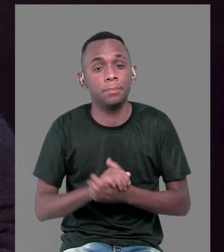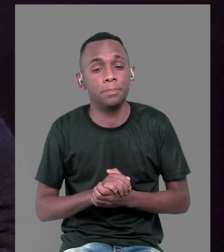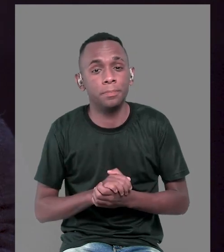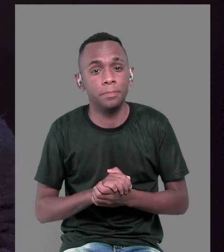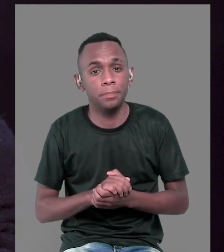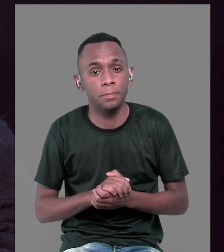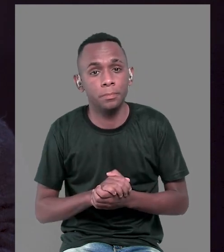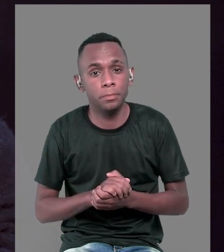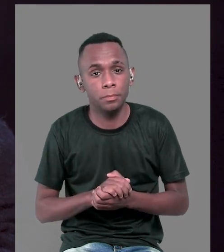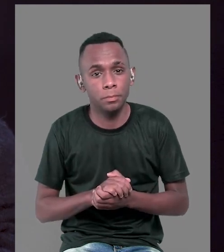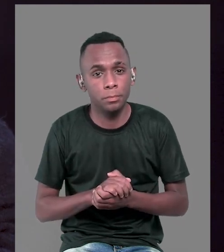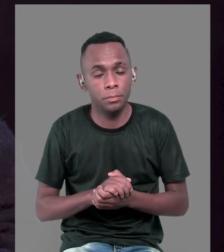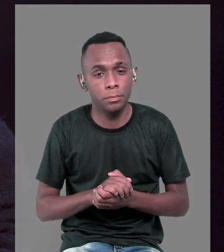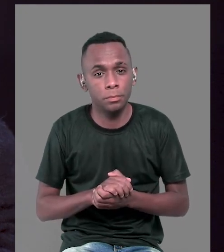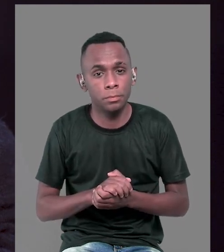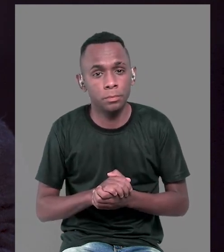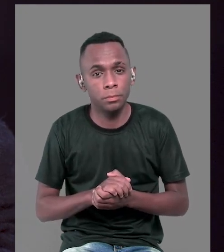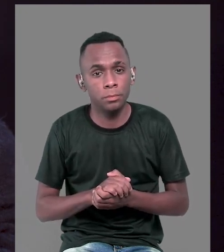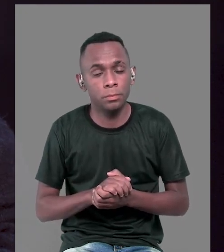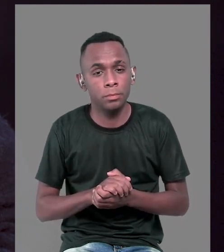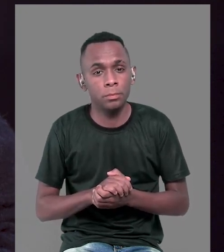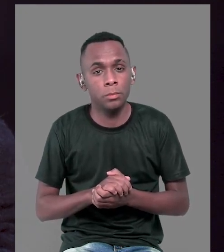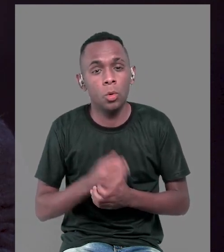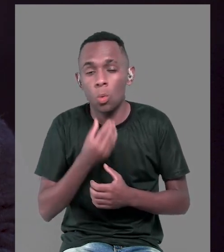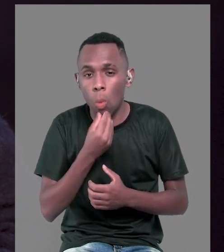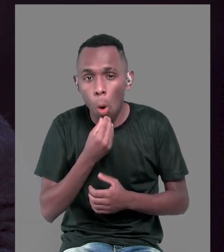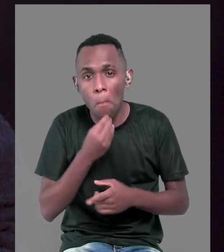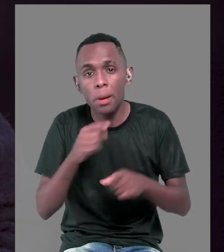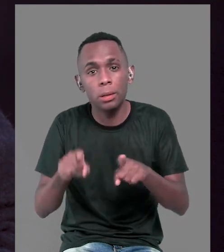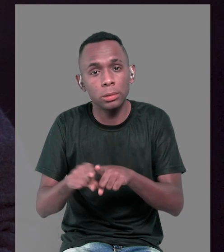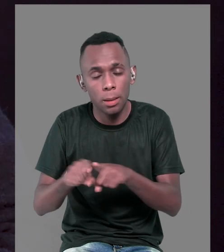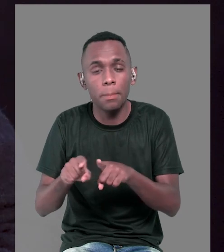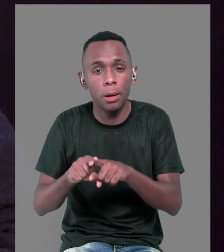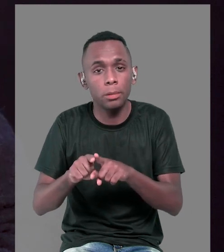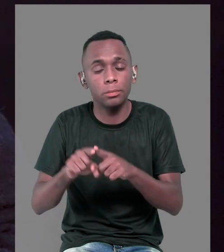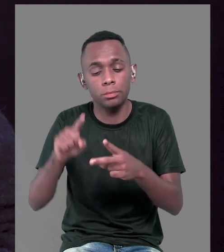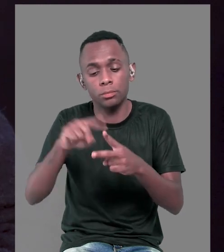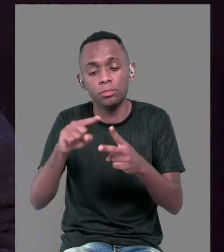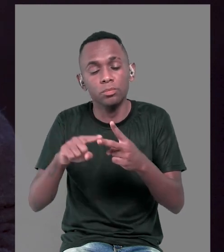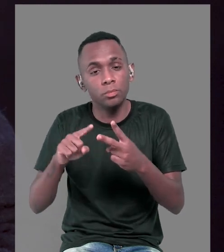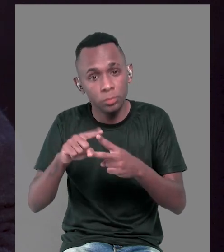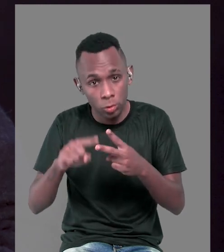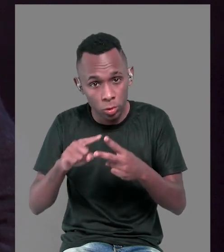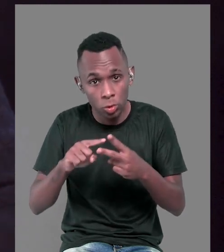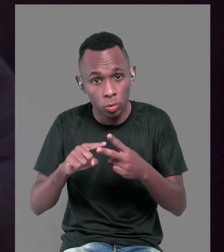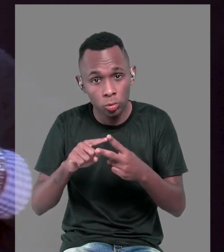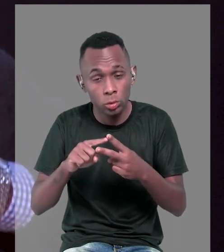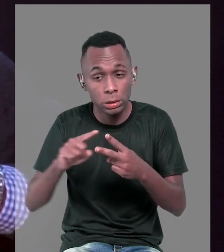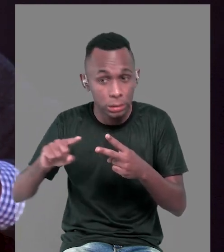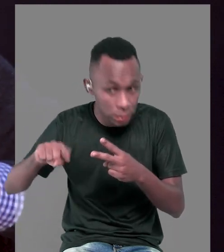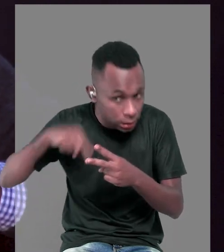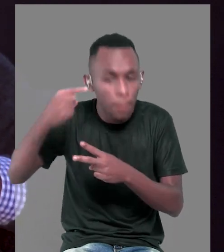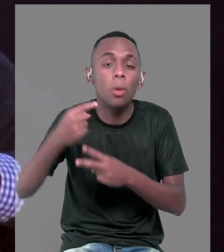do Robespierre e do Saint-Just 2 ou 3 meses depois.